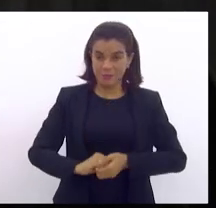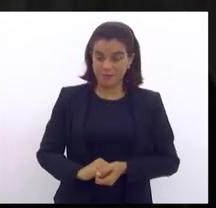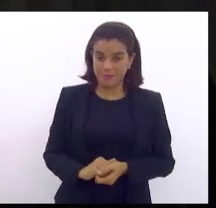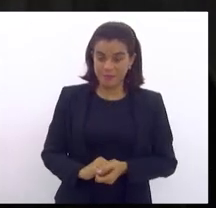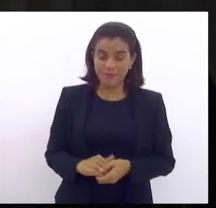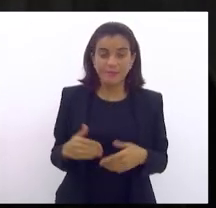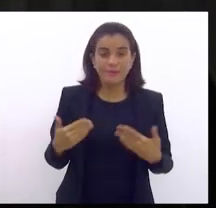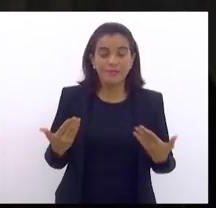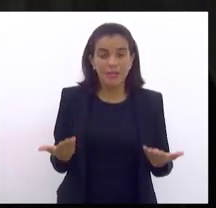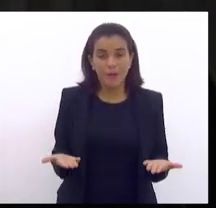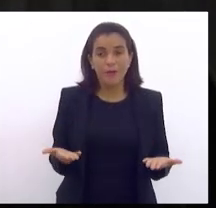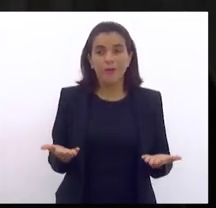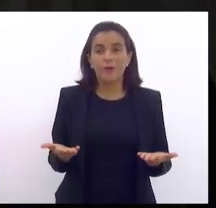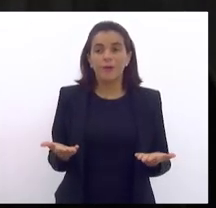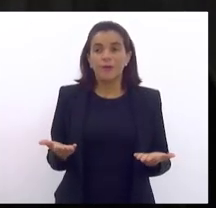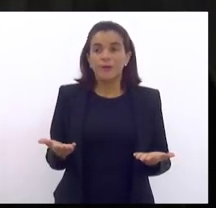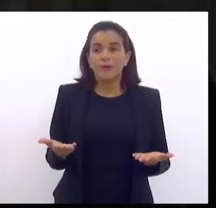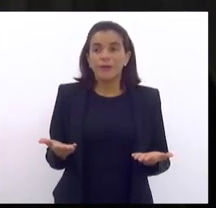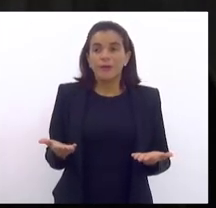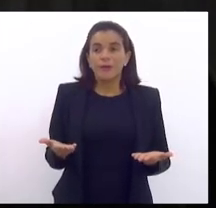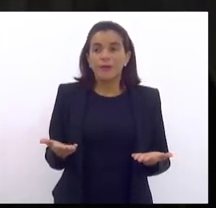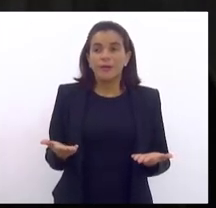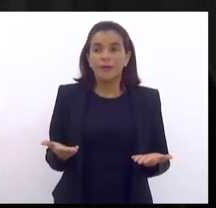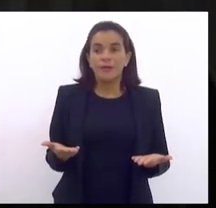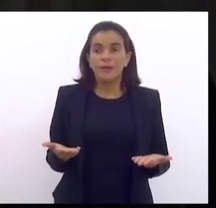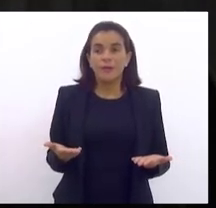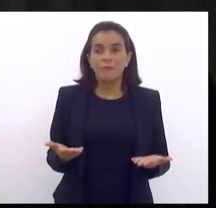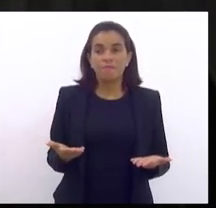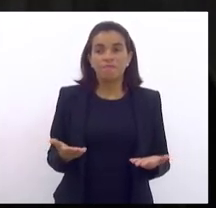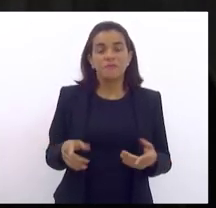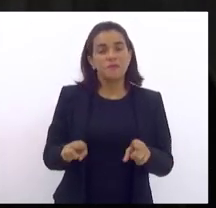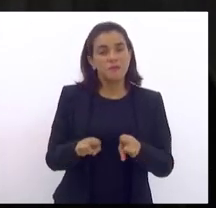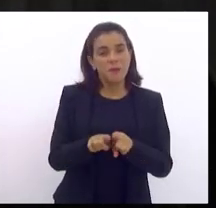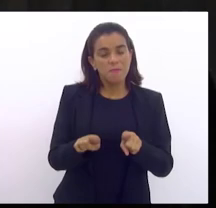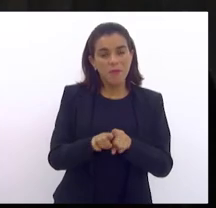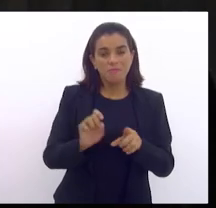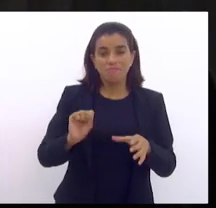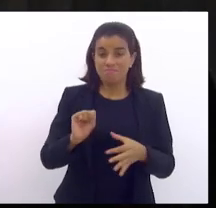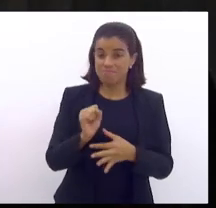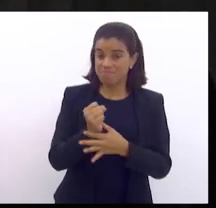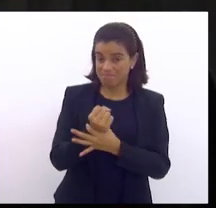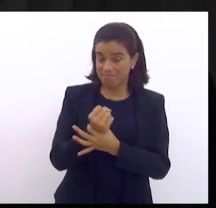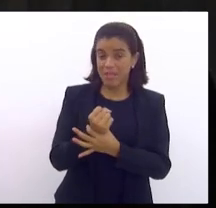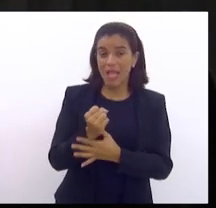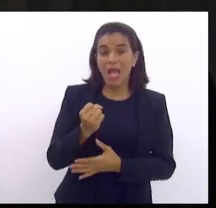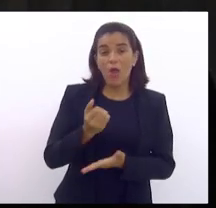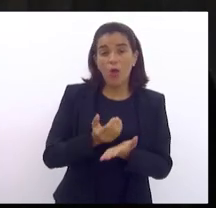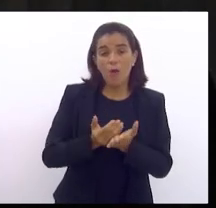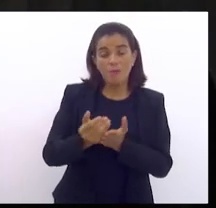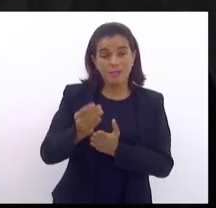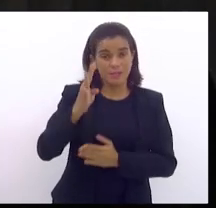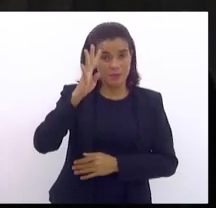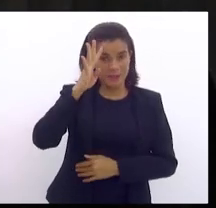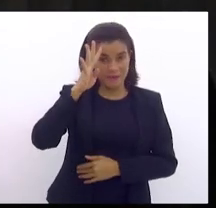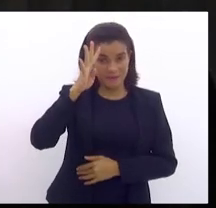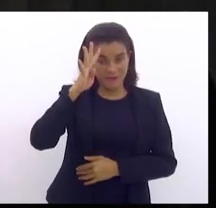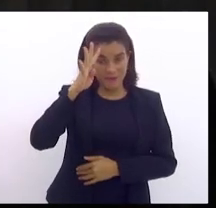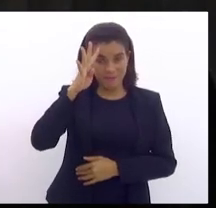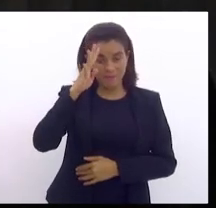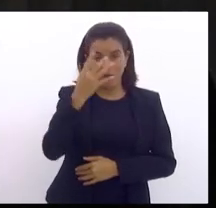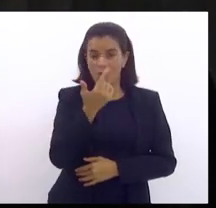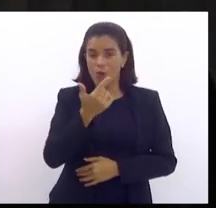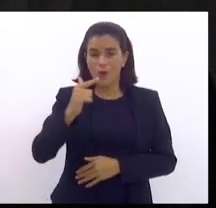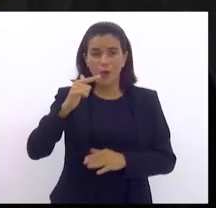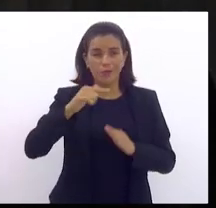senhor presidente, e seguramente, a partir de quarta-feira, outras